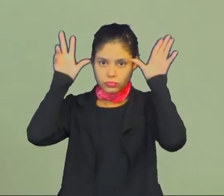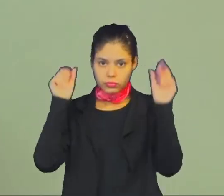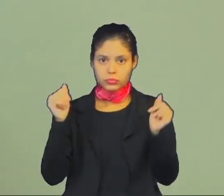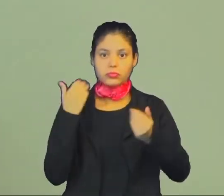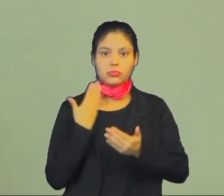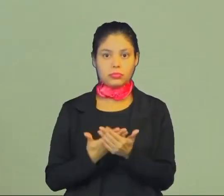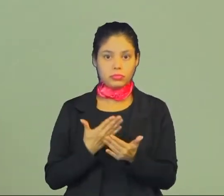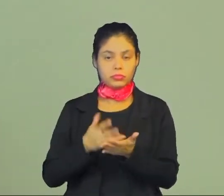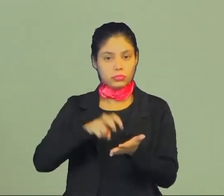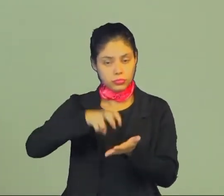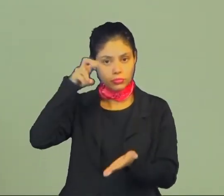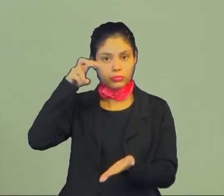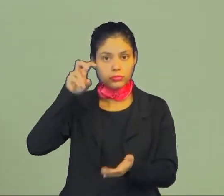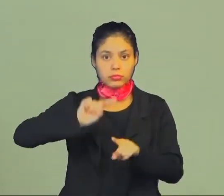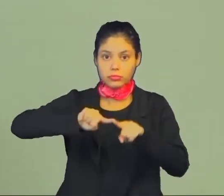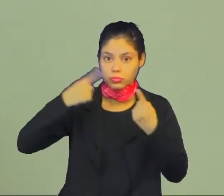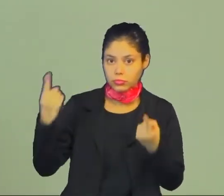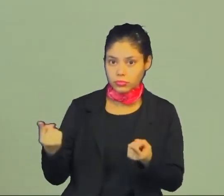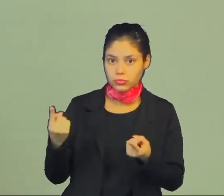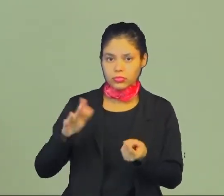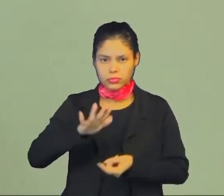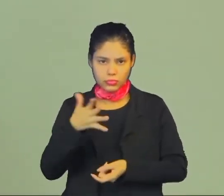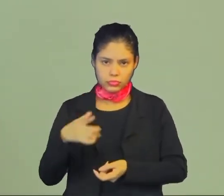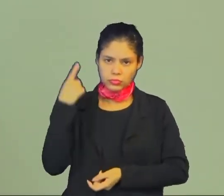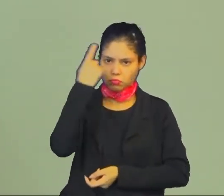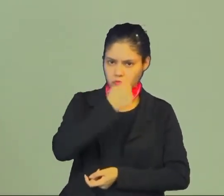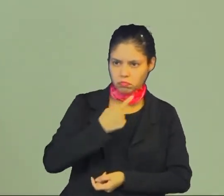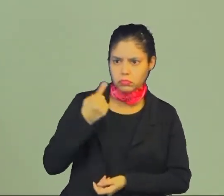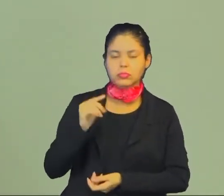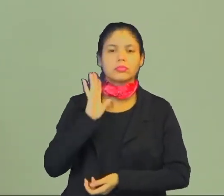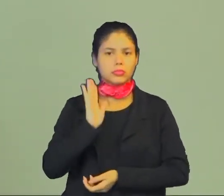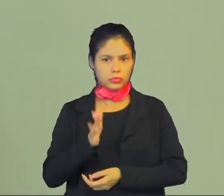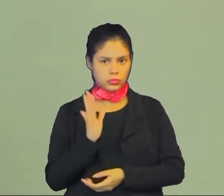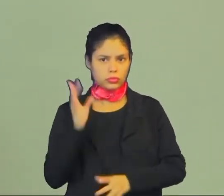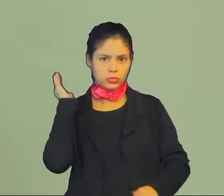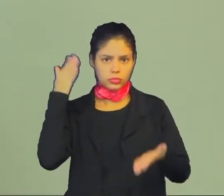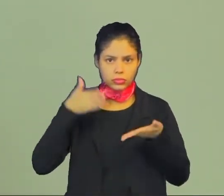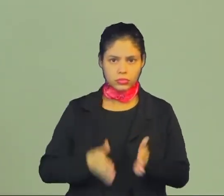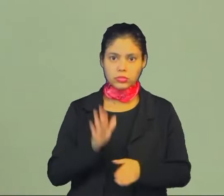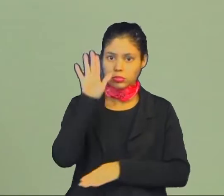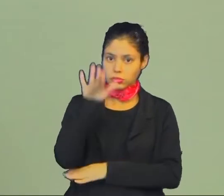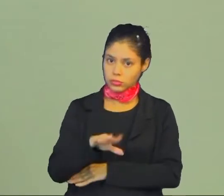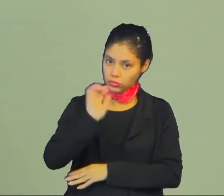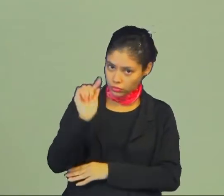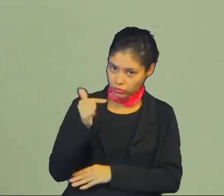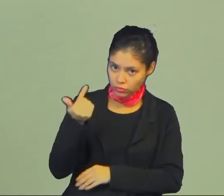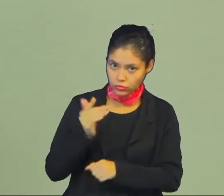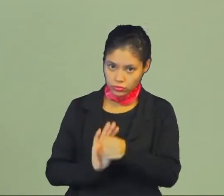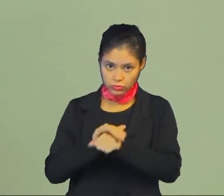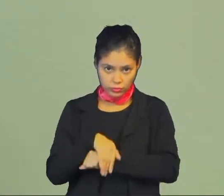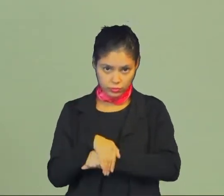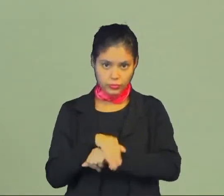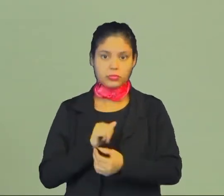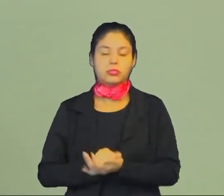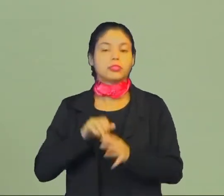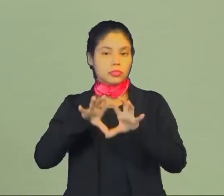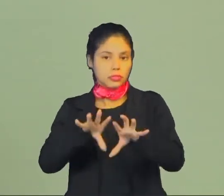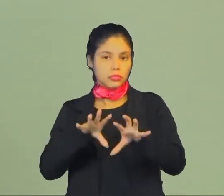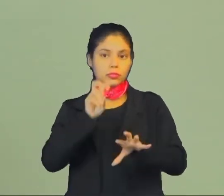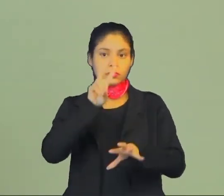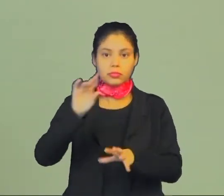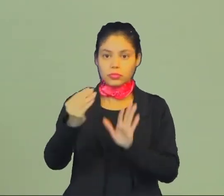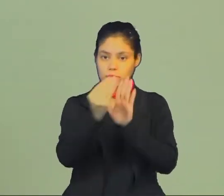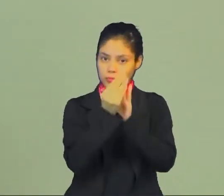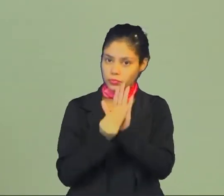é só está sendo gravada pela manhã mais daqui algumas horas já vamos chegar à tarde e depois vamos chegar à noite e